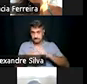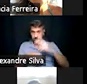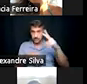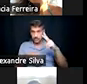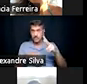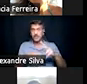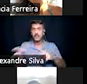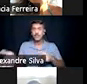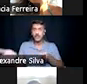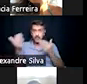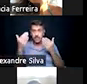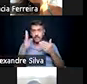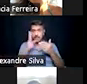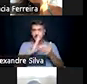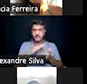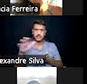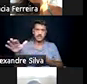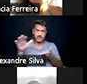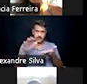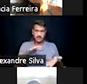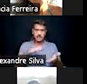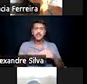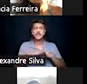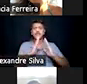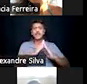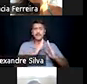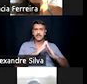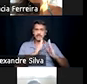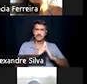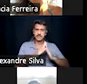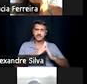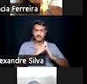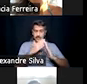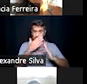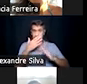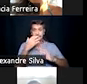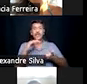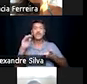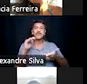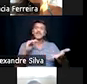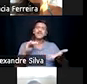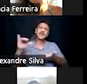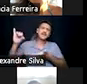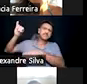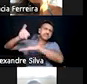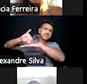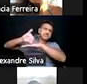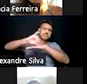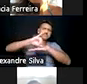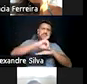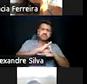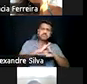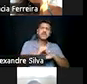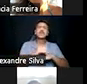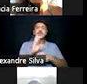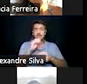coletar um fóssil no Brasil e trazer ele para dentro de casa, ou se você tiver uma pequena coleção didática